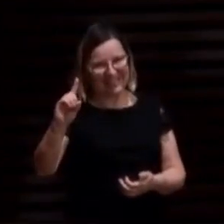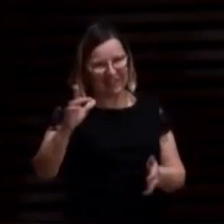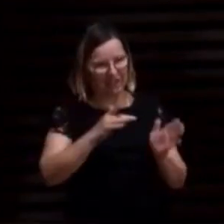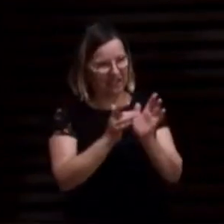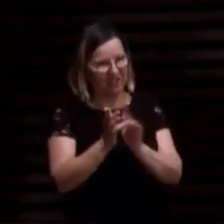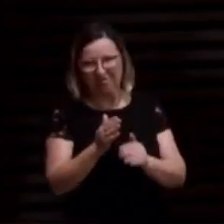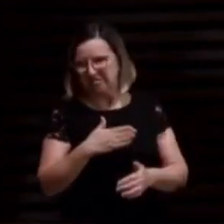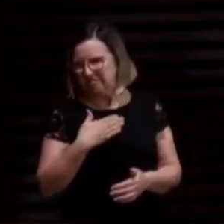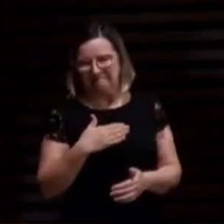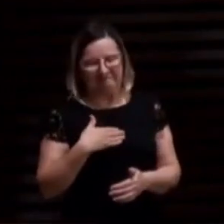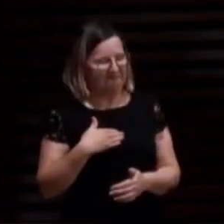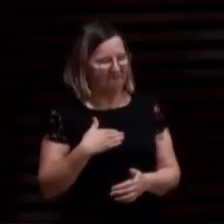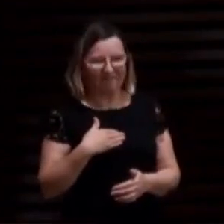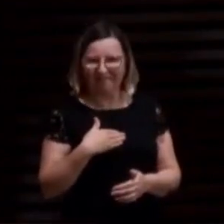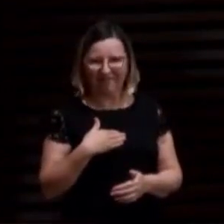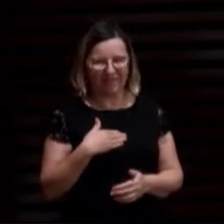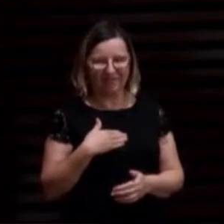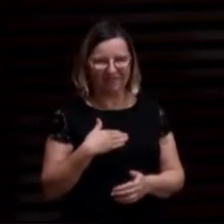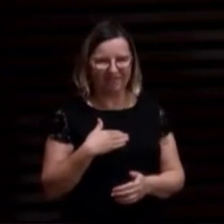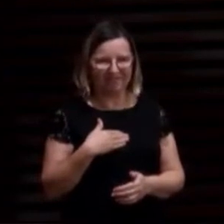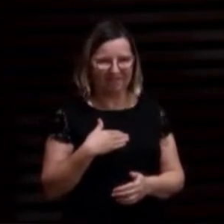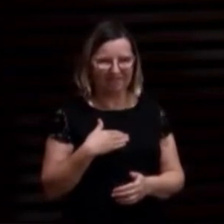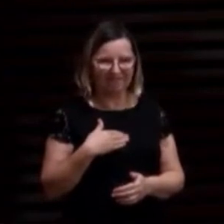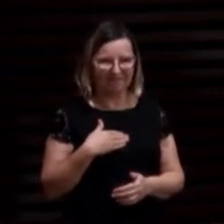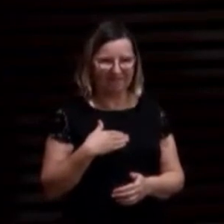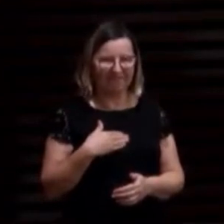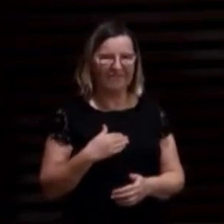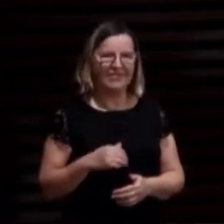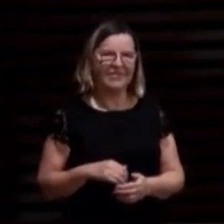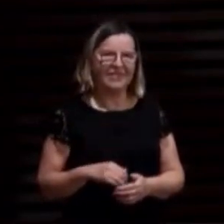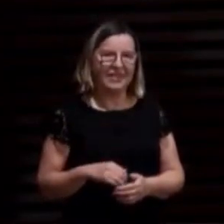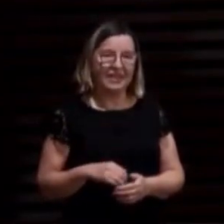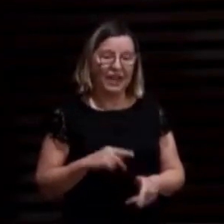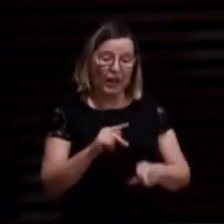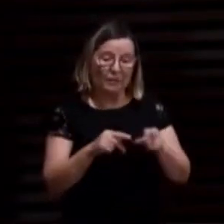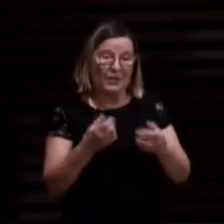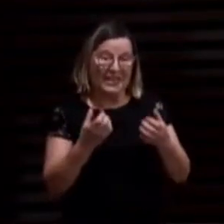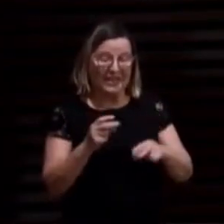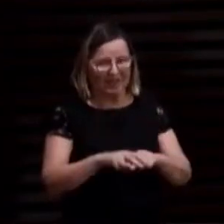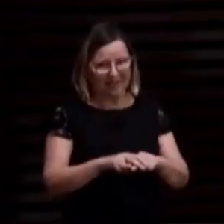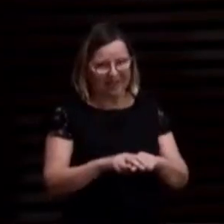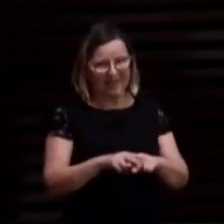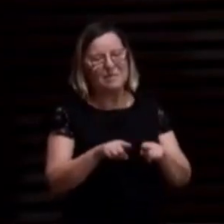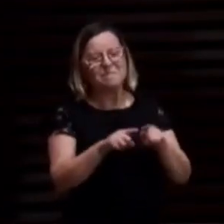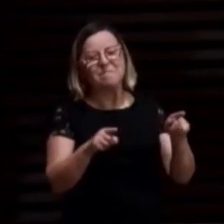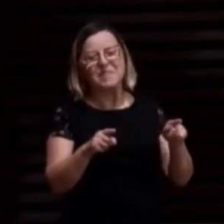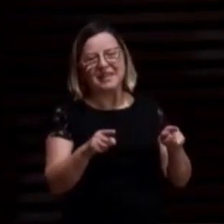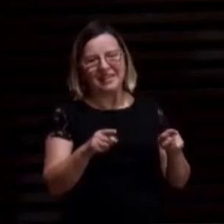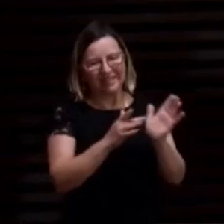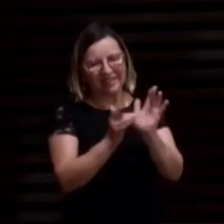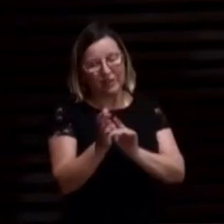apanhado assim numa conspirata. Eles estavam fazendo, mas ele estava preparado para aquele momento.